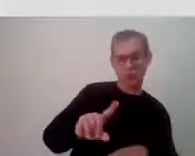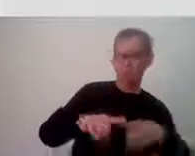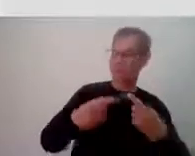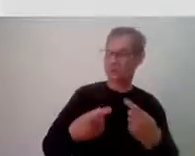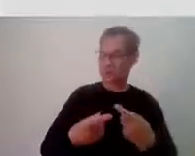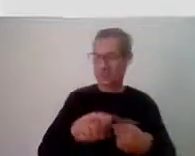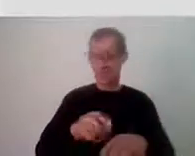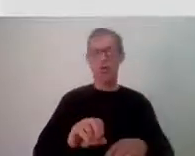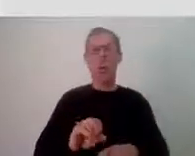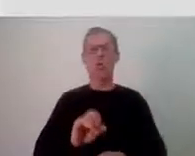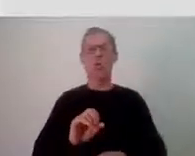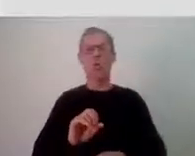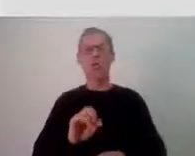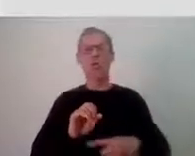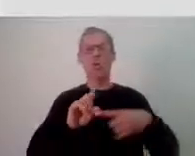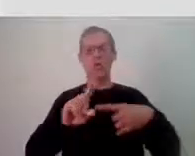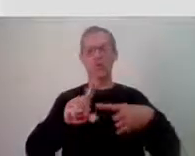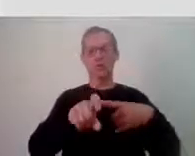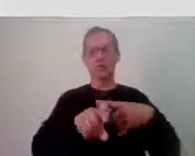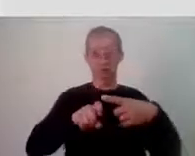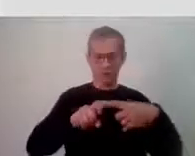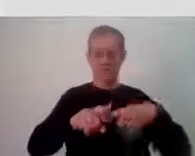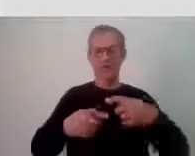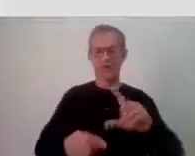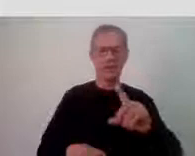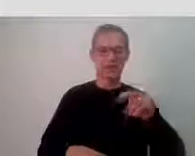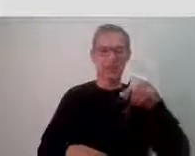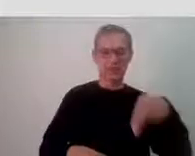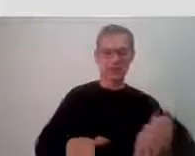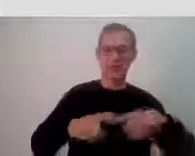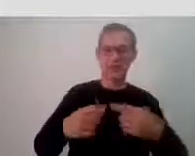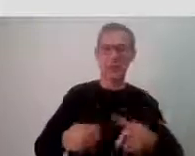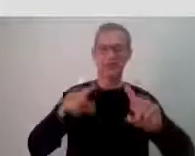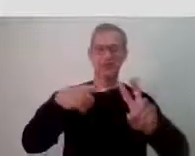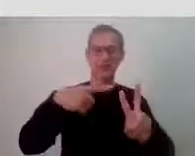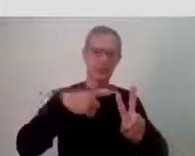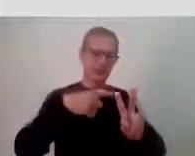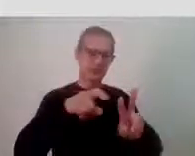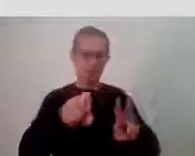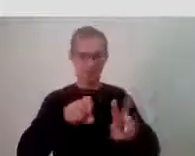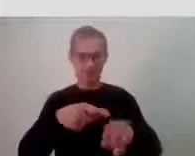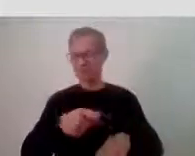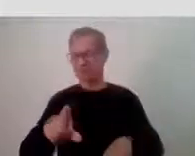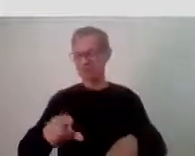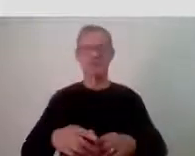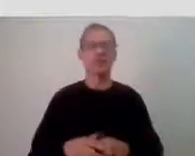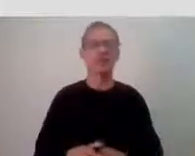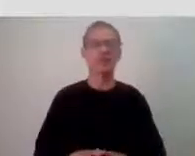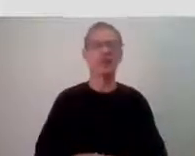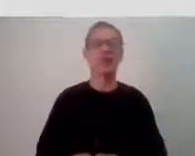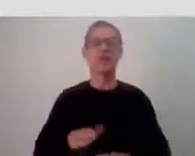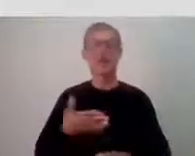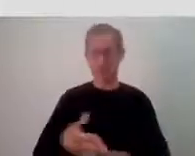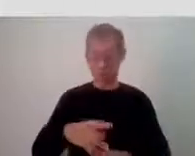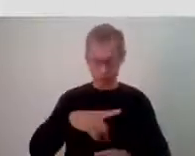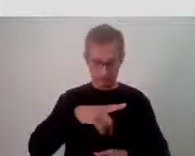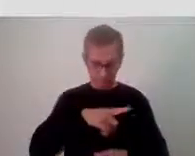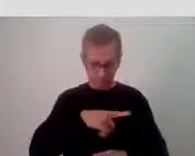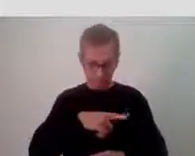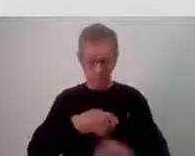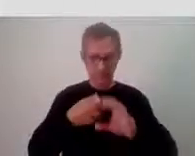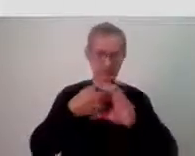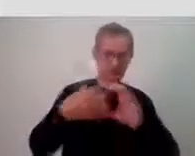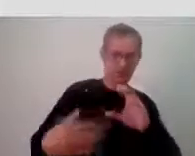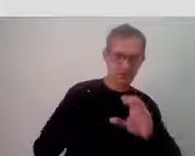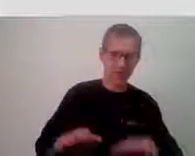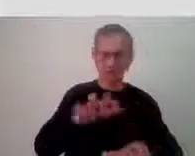sobre x? 1 sobre x a gente sabe quem é ln. Raiz de x? Também não temos. E aí vem as